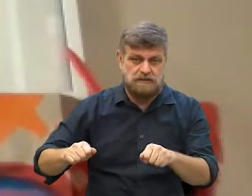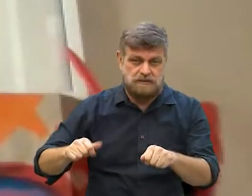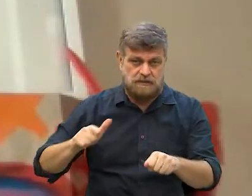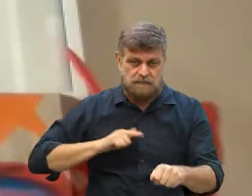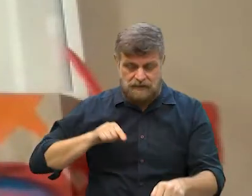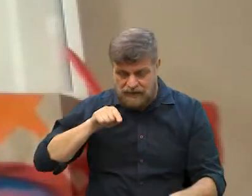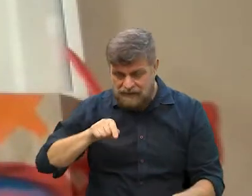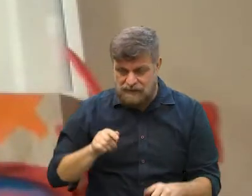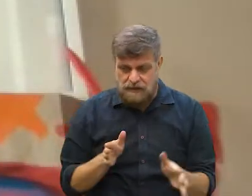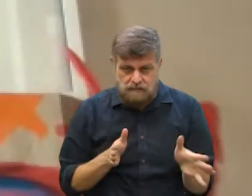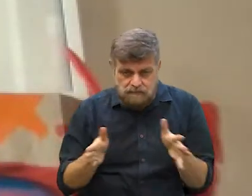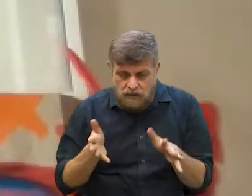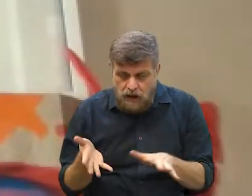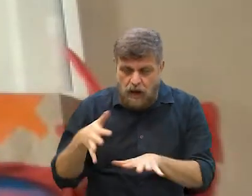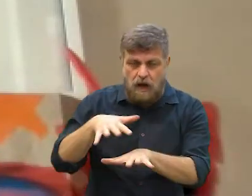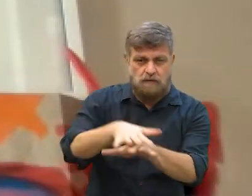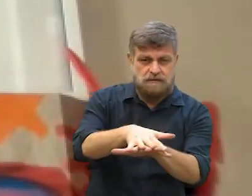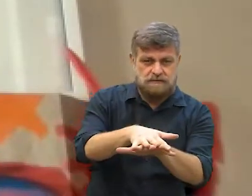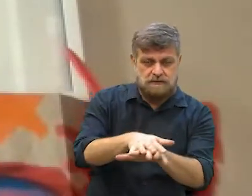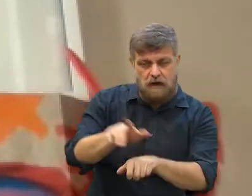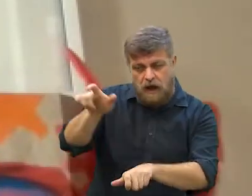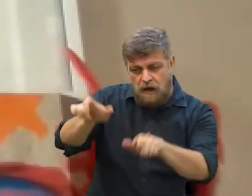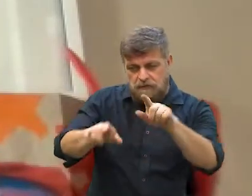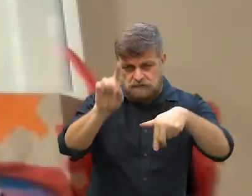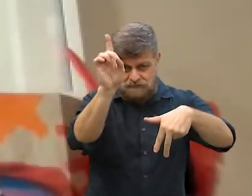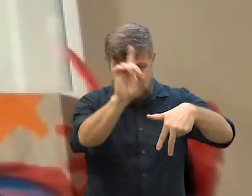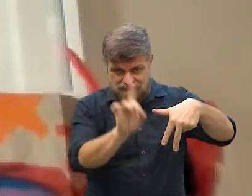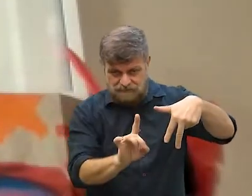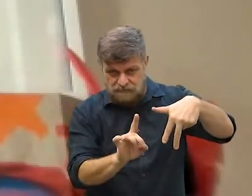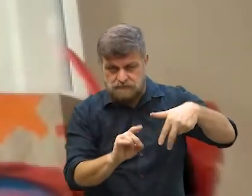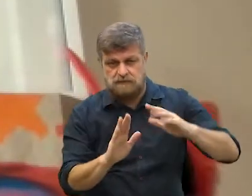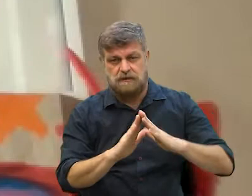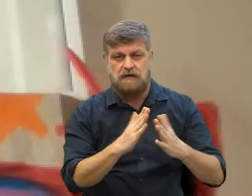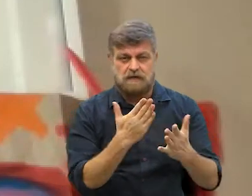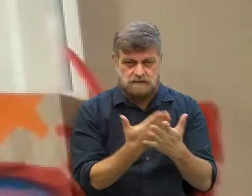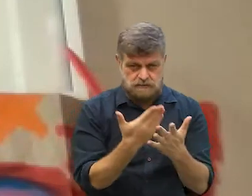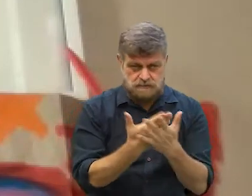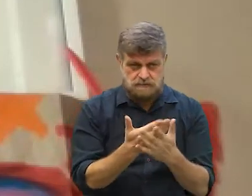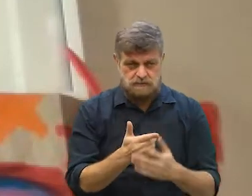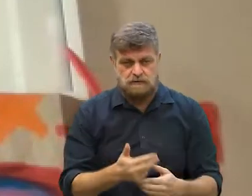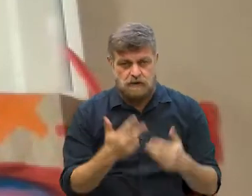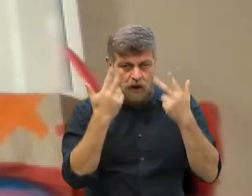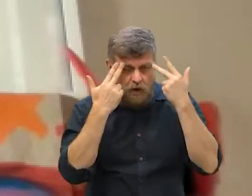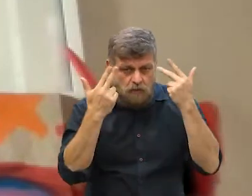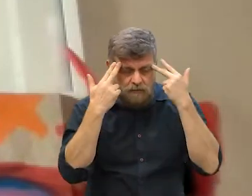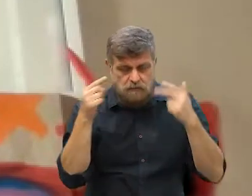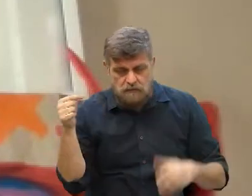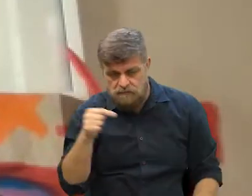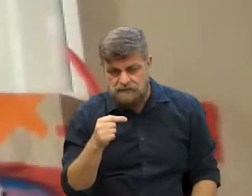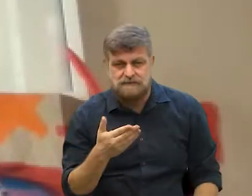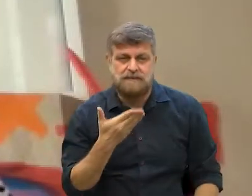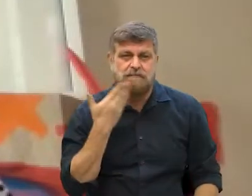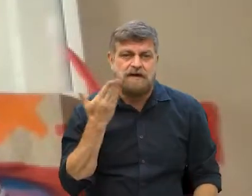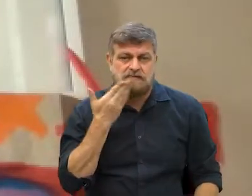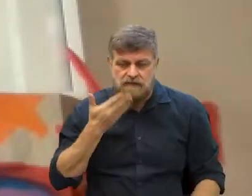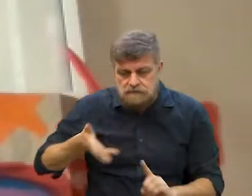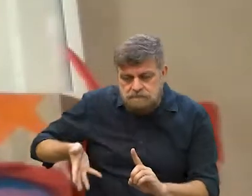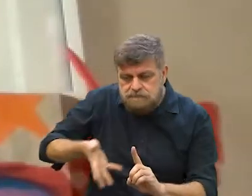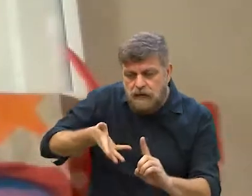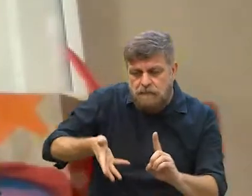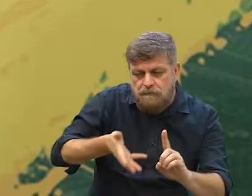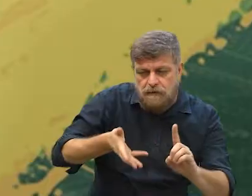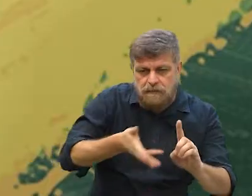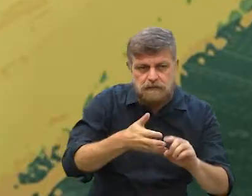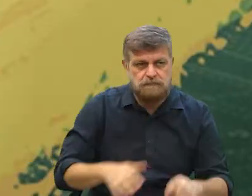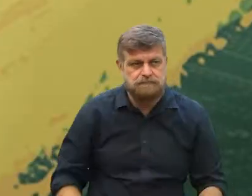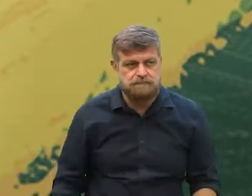a inclusão no caso da pessoa com deficiência as escolas comuns seja facilitada e